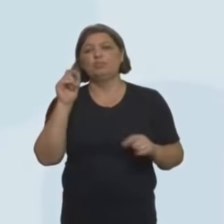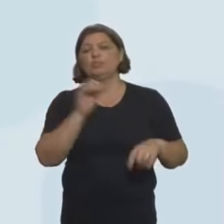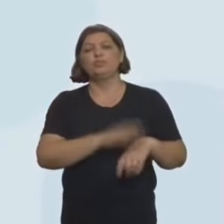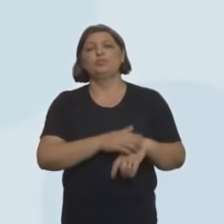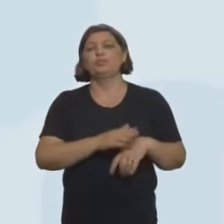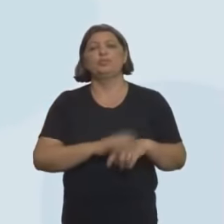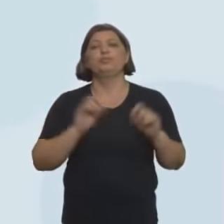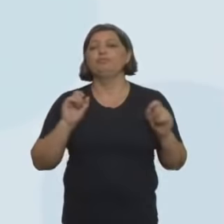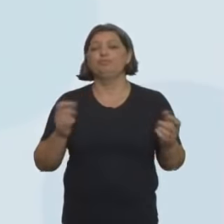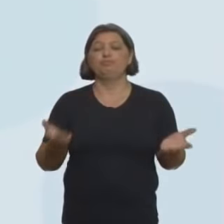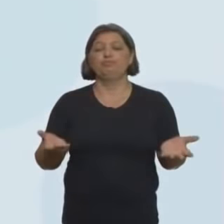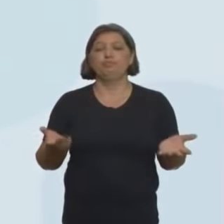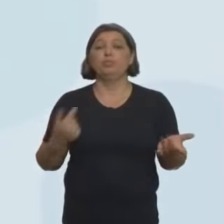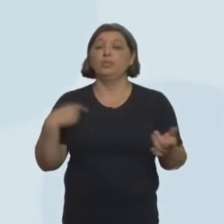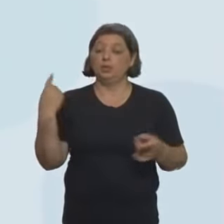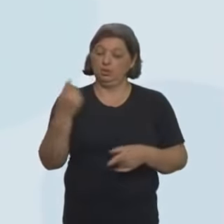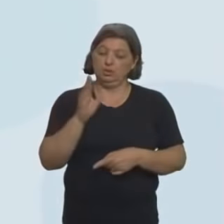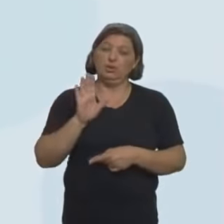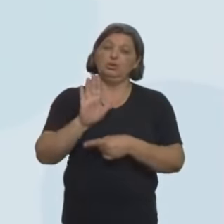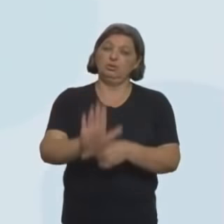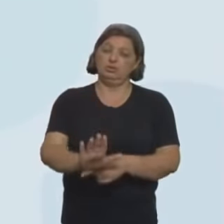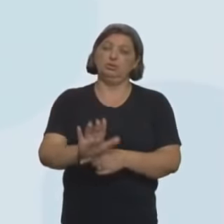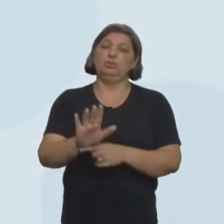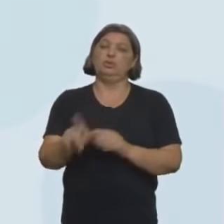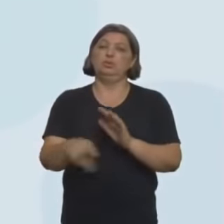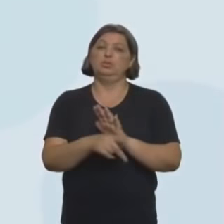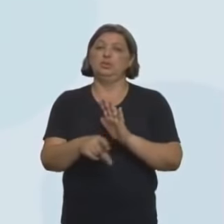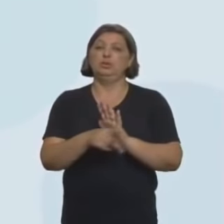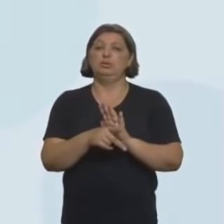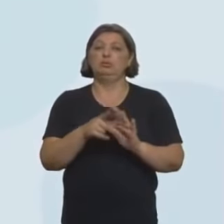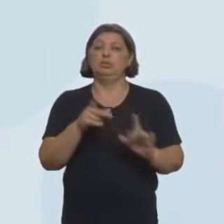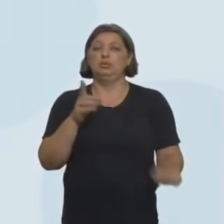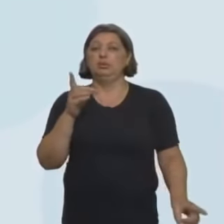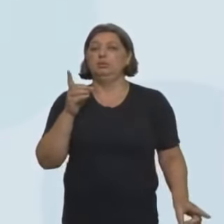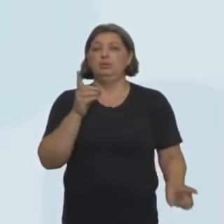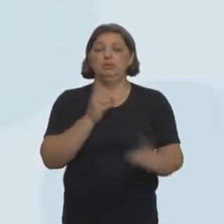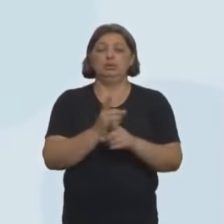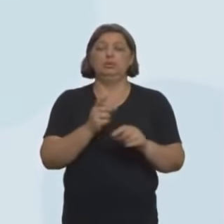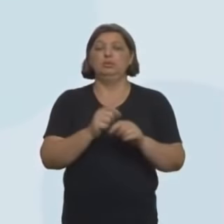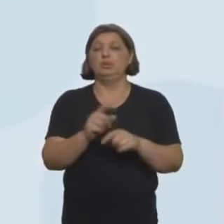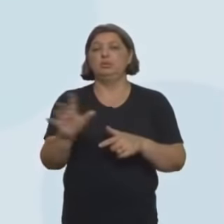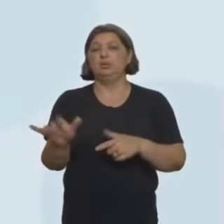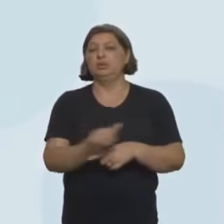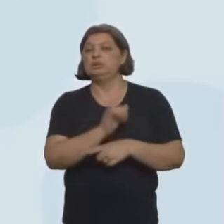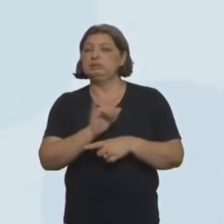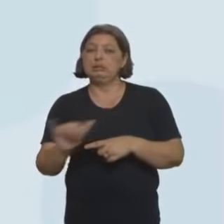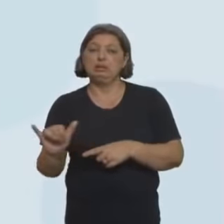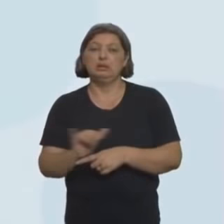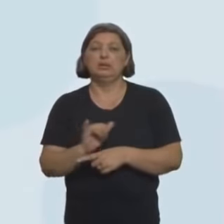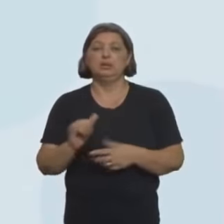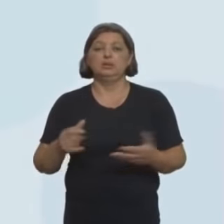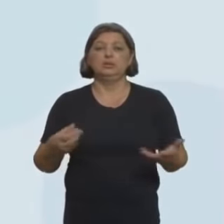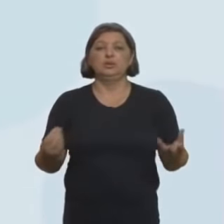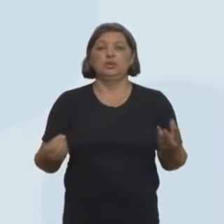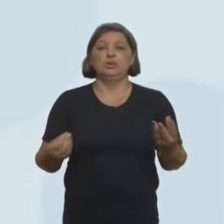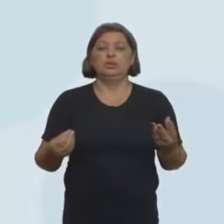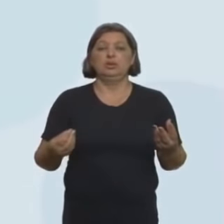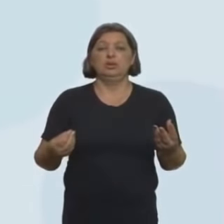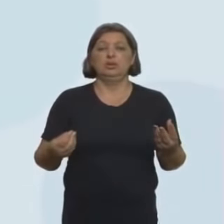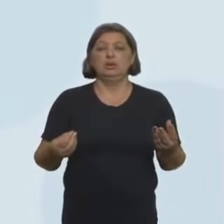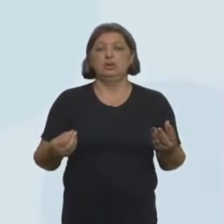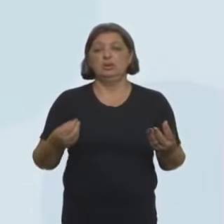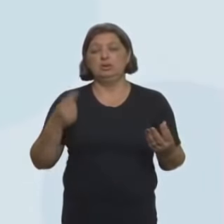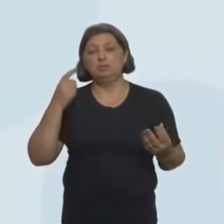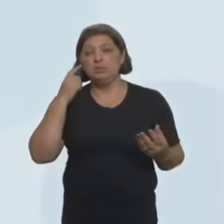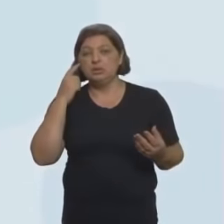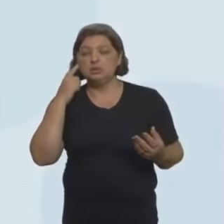ajuda as crianças a encontrarem caminhos para que elas possam ter melhores, né, ter mais